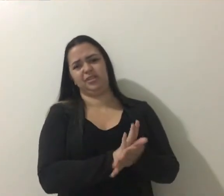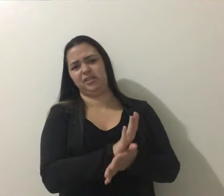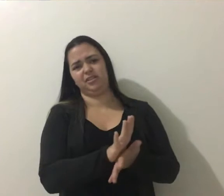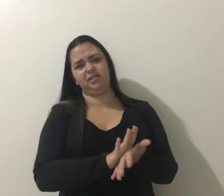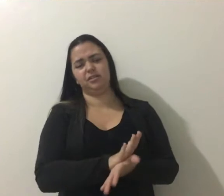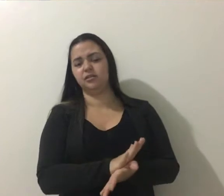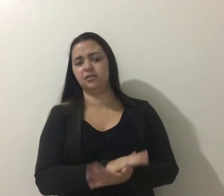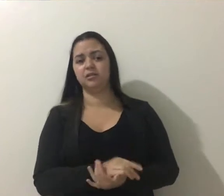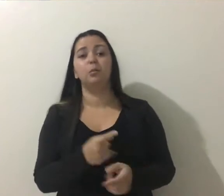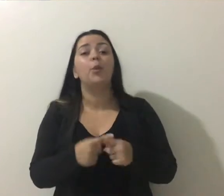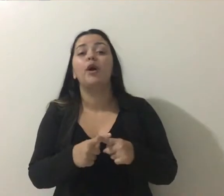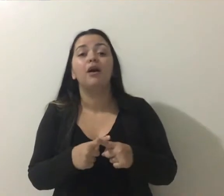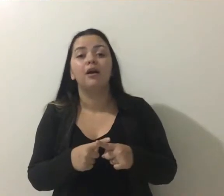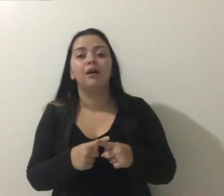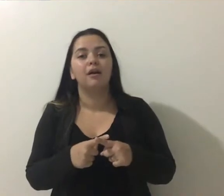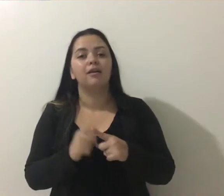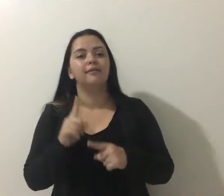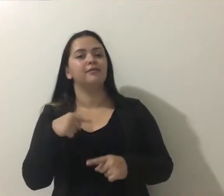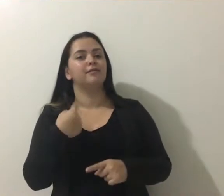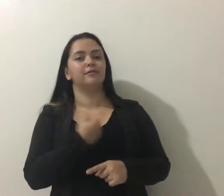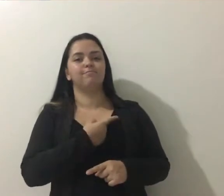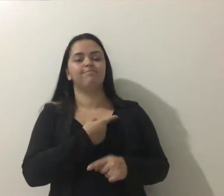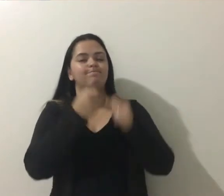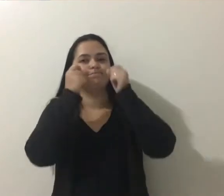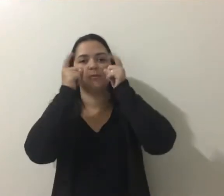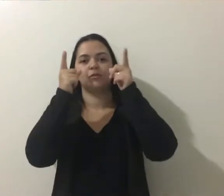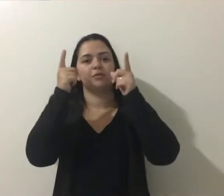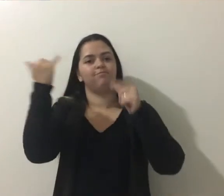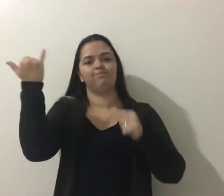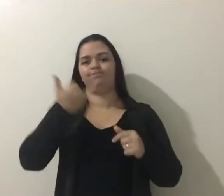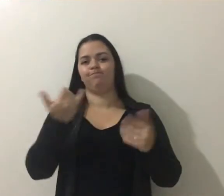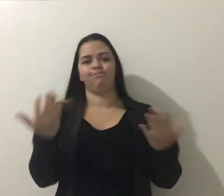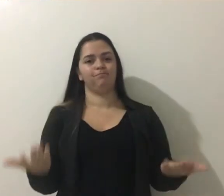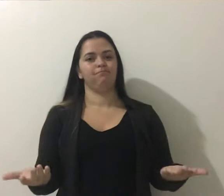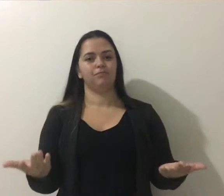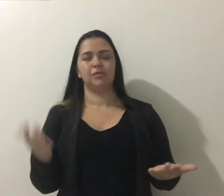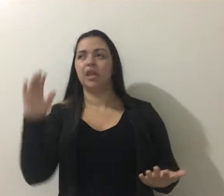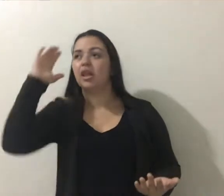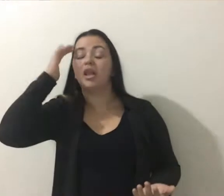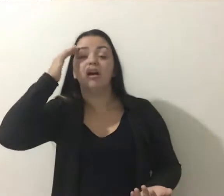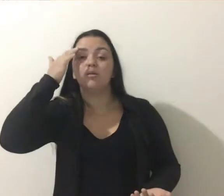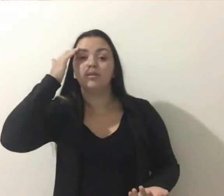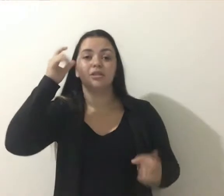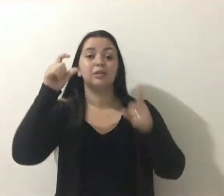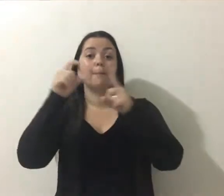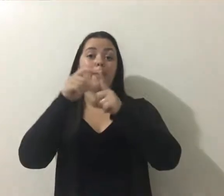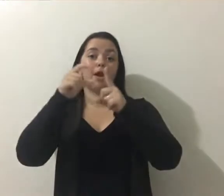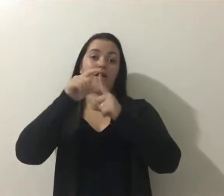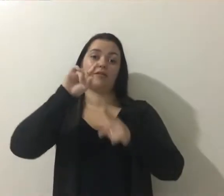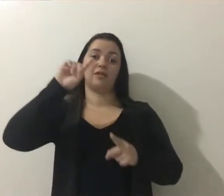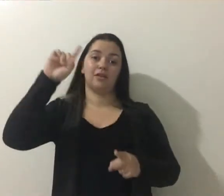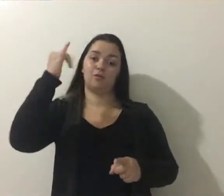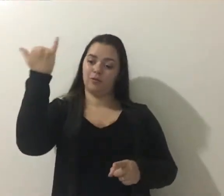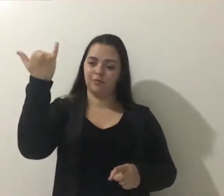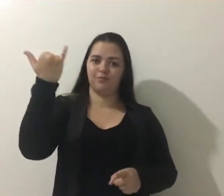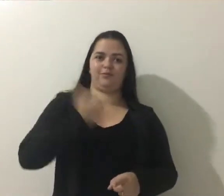nós não atentamos para o que o Senhor fala para nós. Porque nós não entendemos o que a palavra de Deus diz para